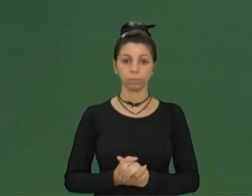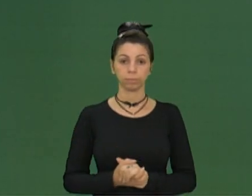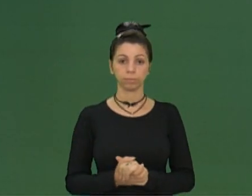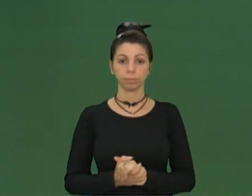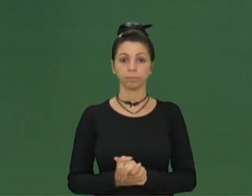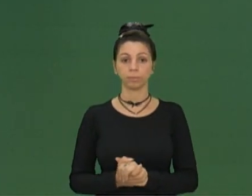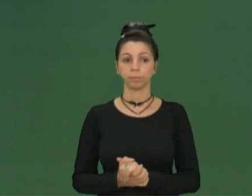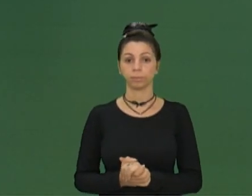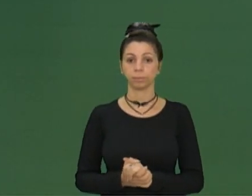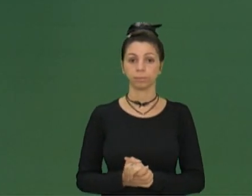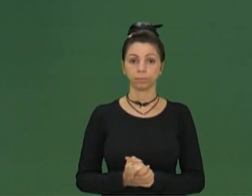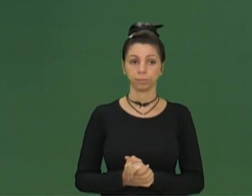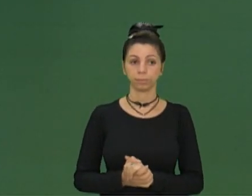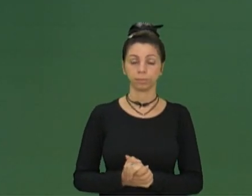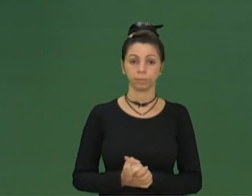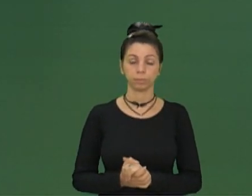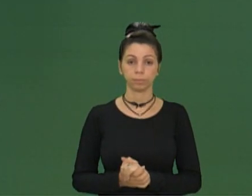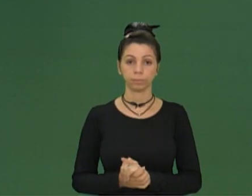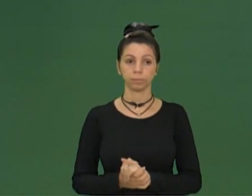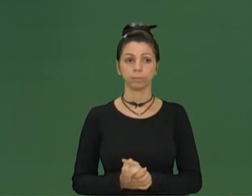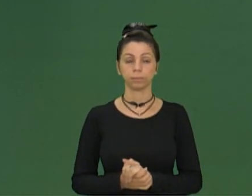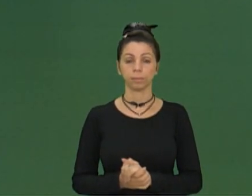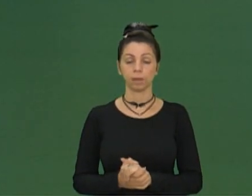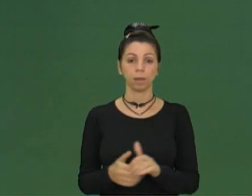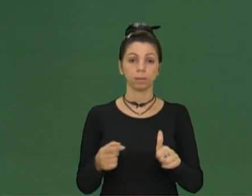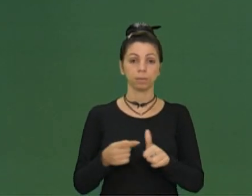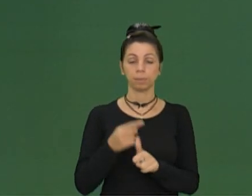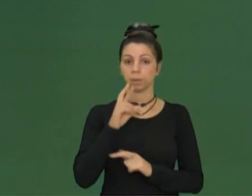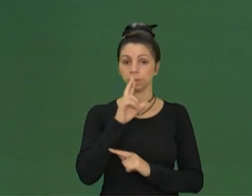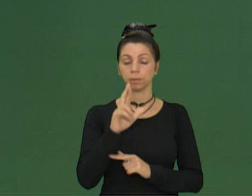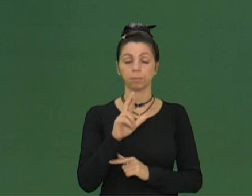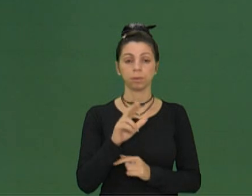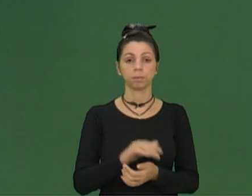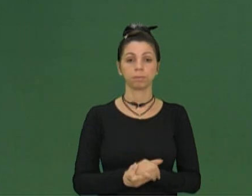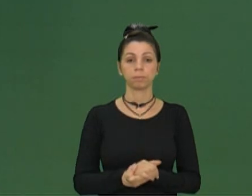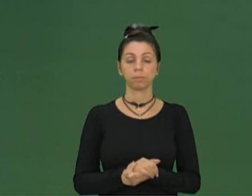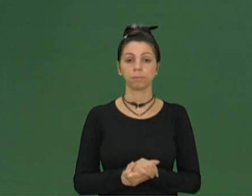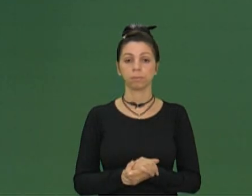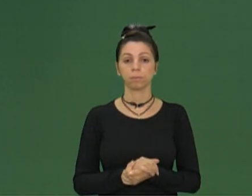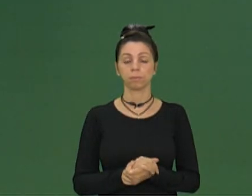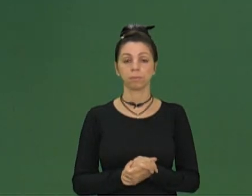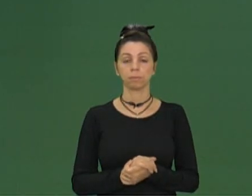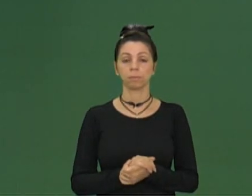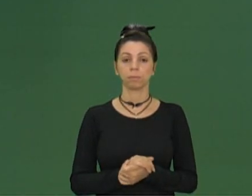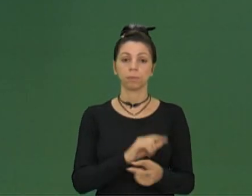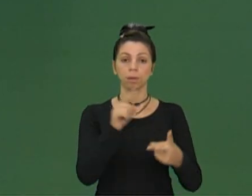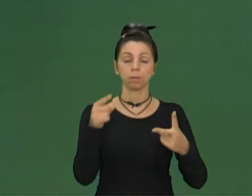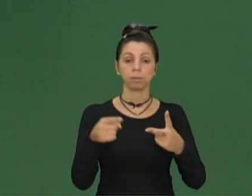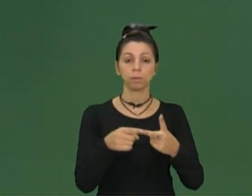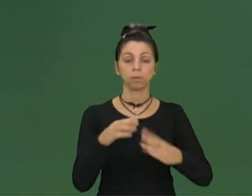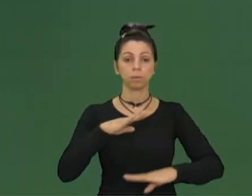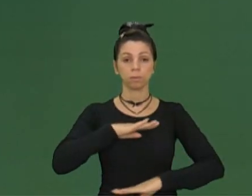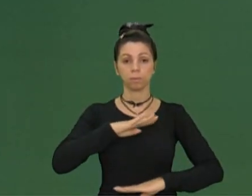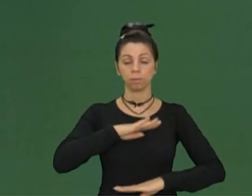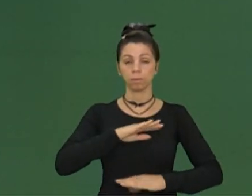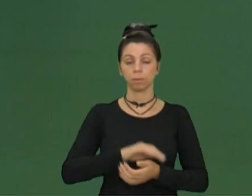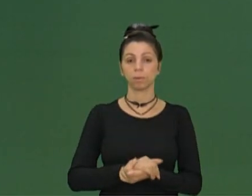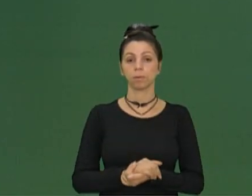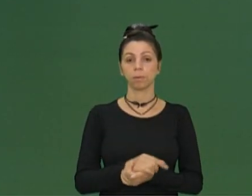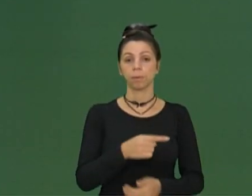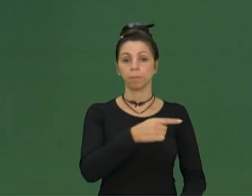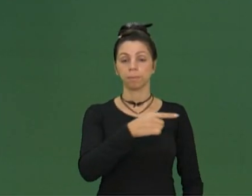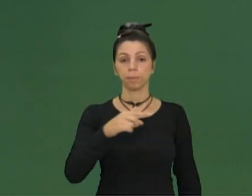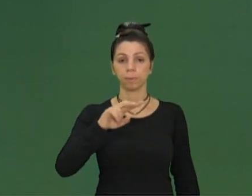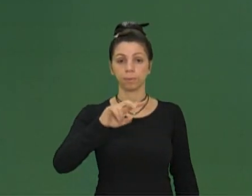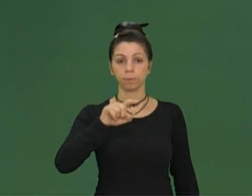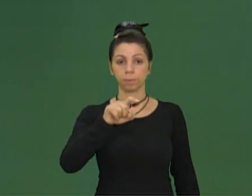2, certo? As minhas primeiras soluções. E no segundo caso? O segundo caso seria igual a menos x quadrado.